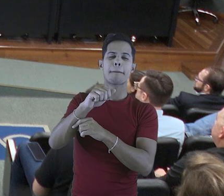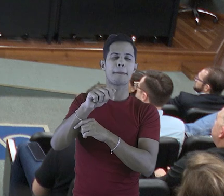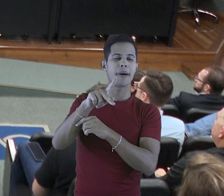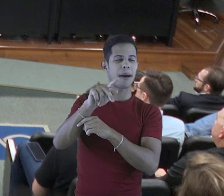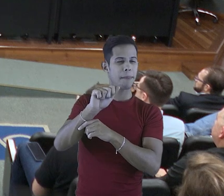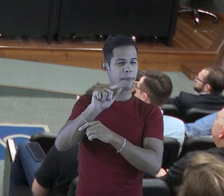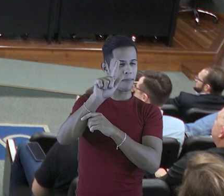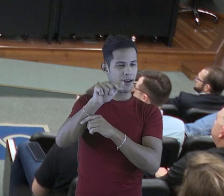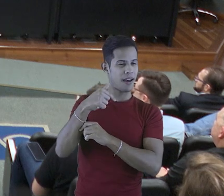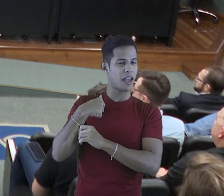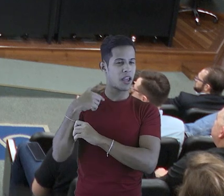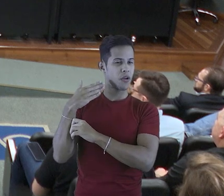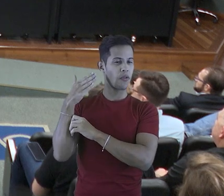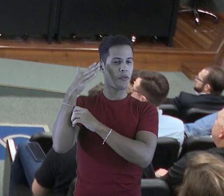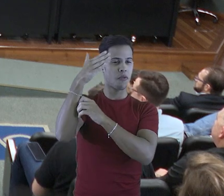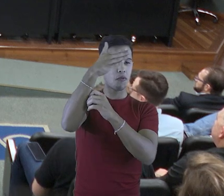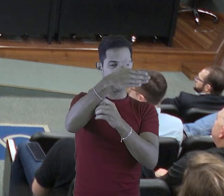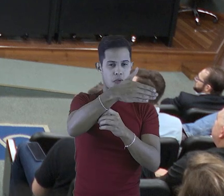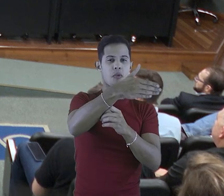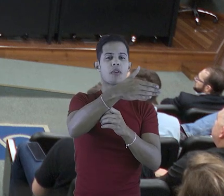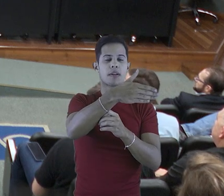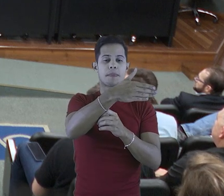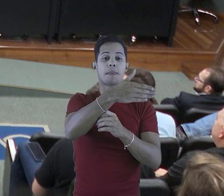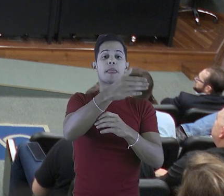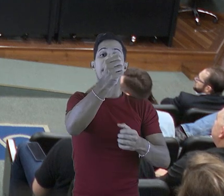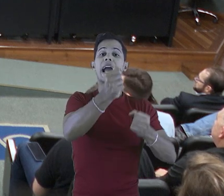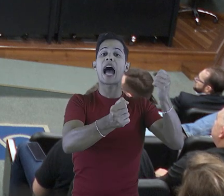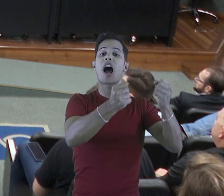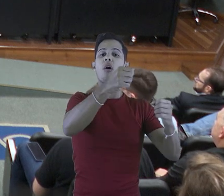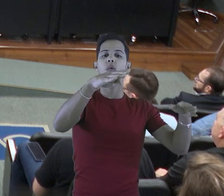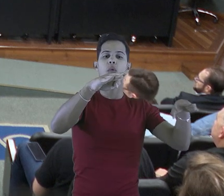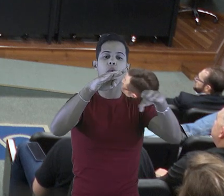se diz que eu fui para o Amapá, você não chega de carro em Macapá.